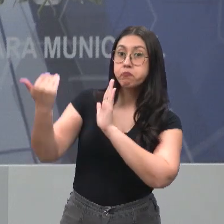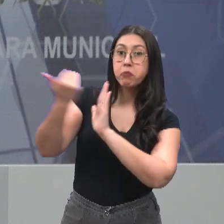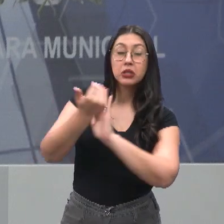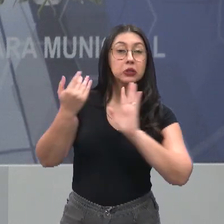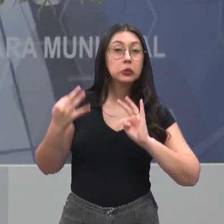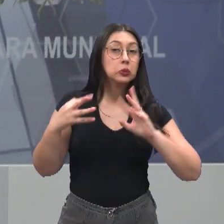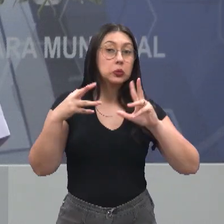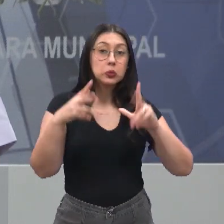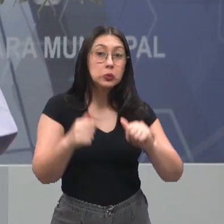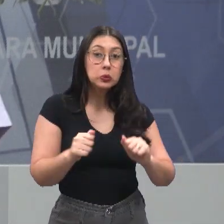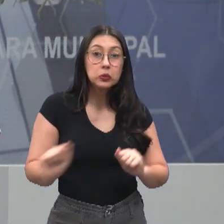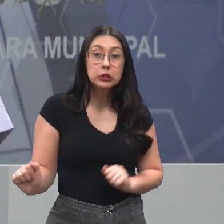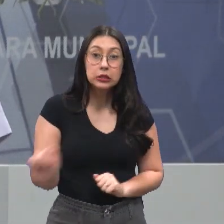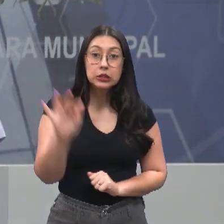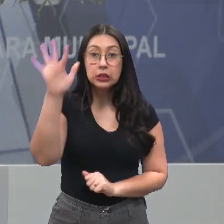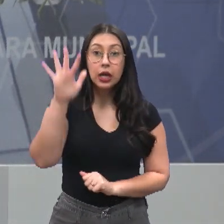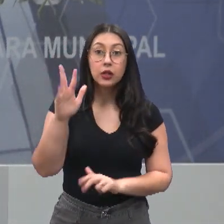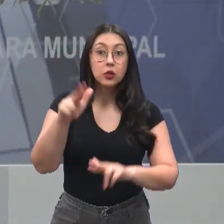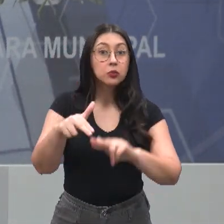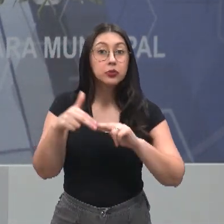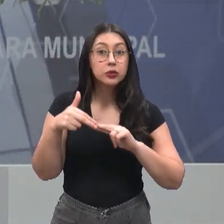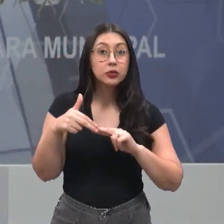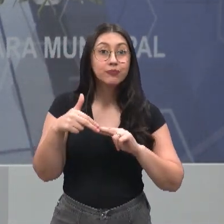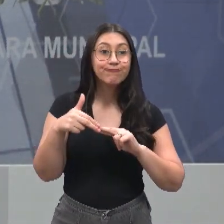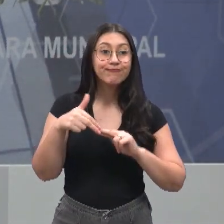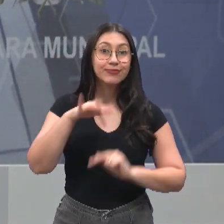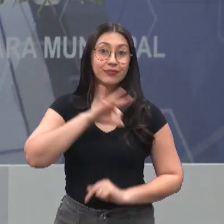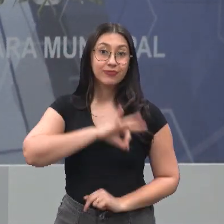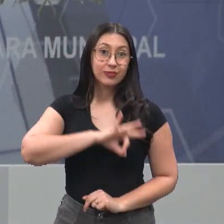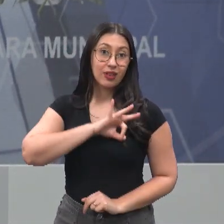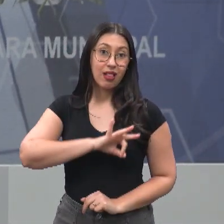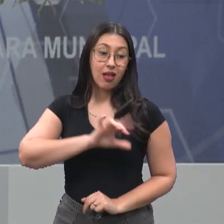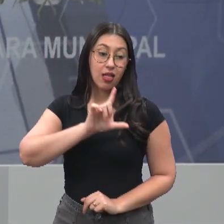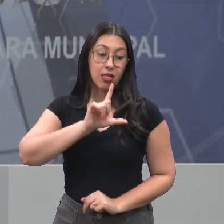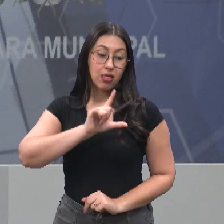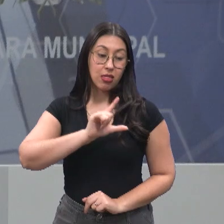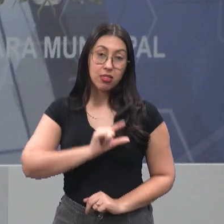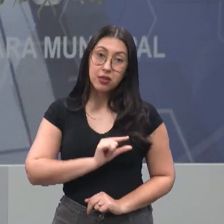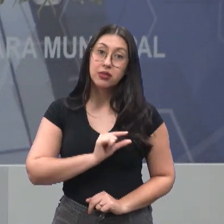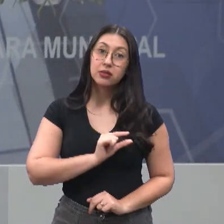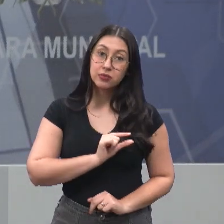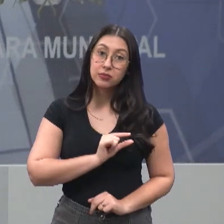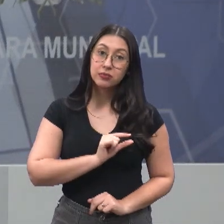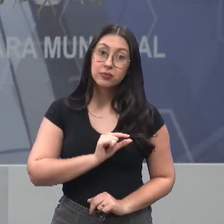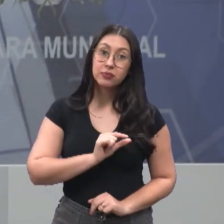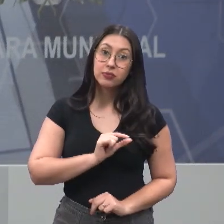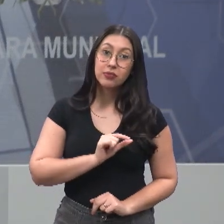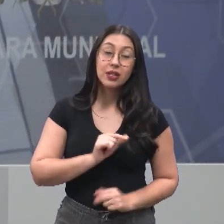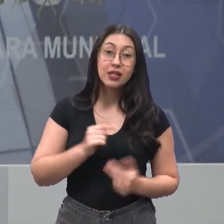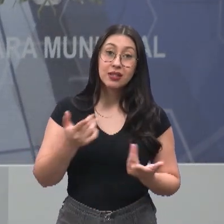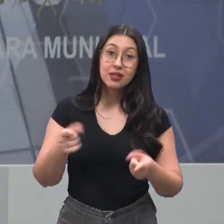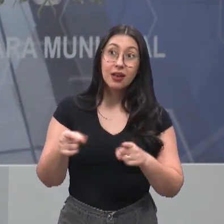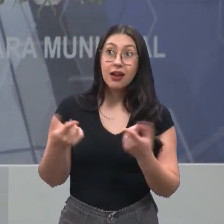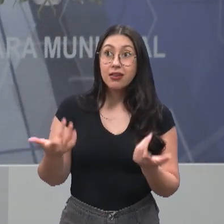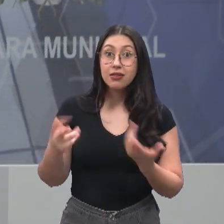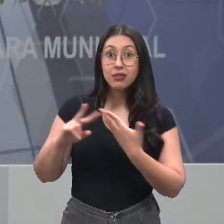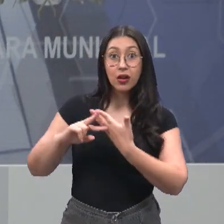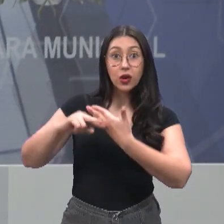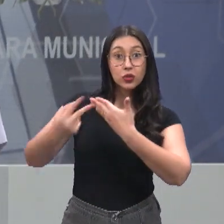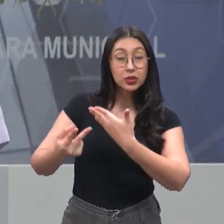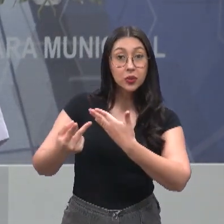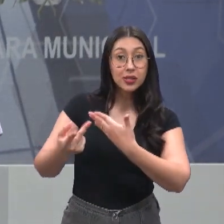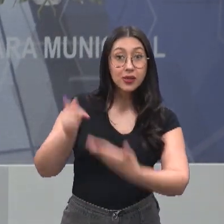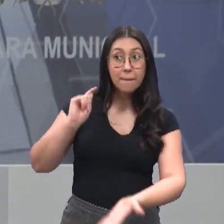não conseguem repassar isso para os pais, que também, com dificuldade, fazem